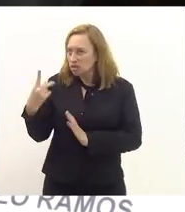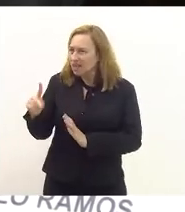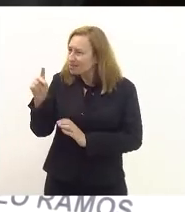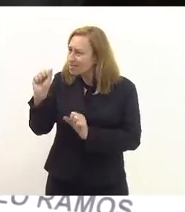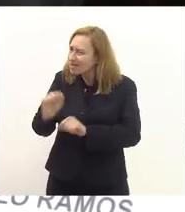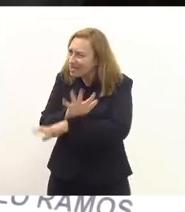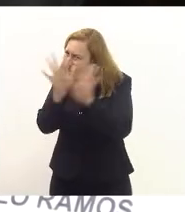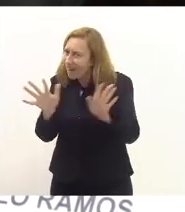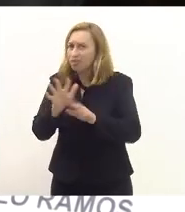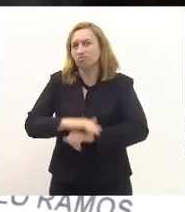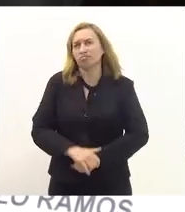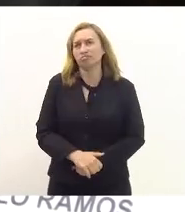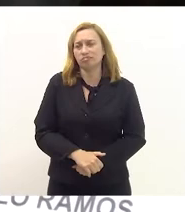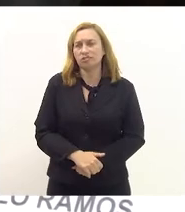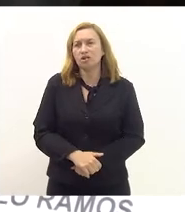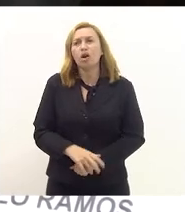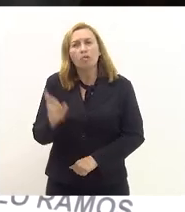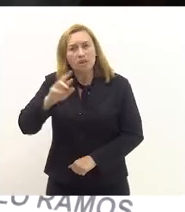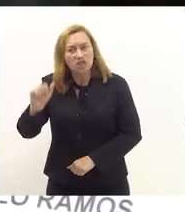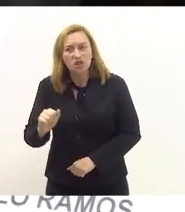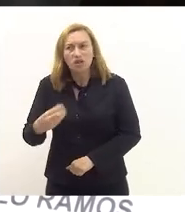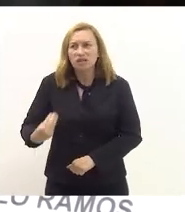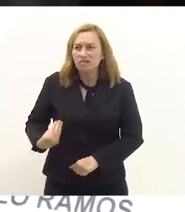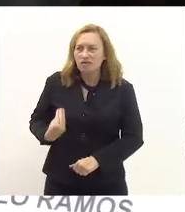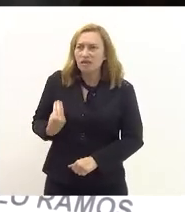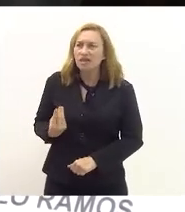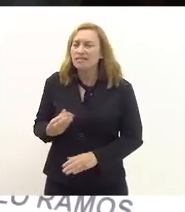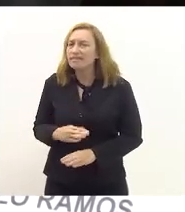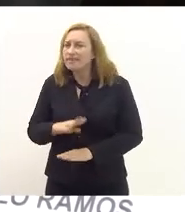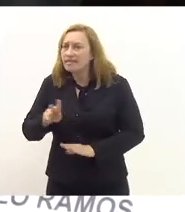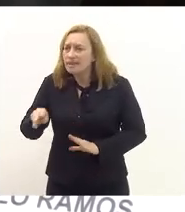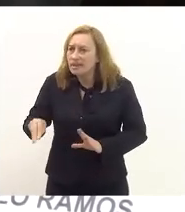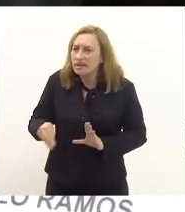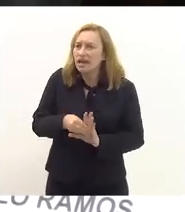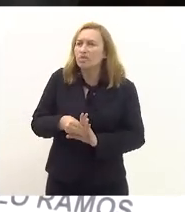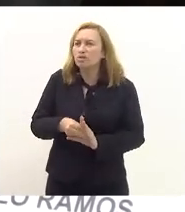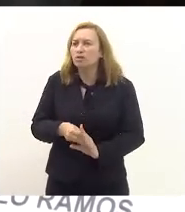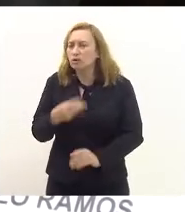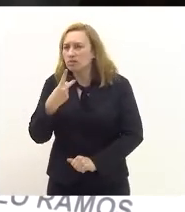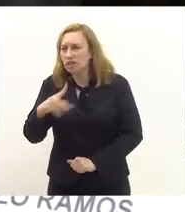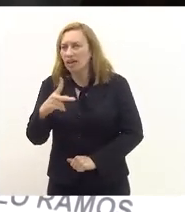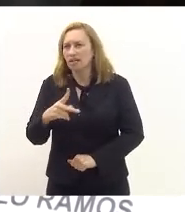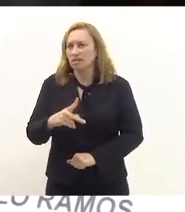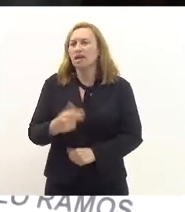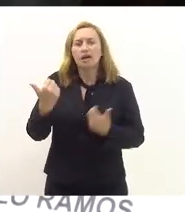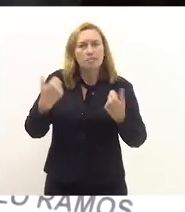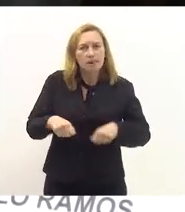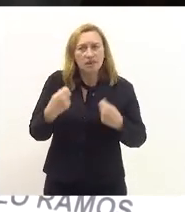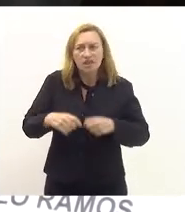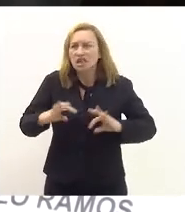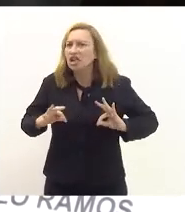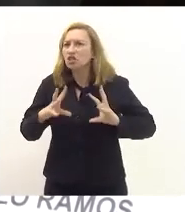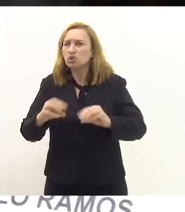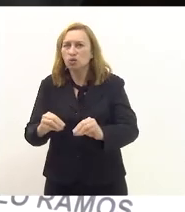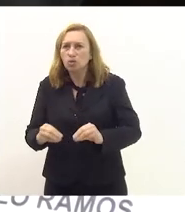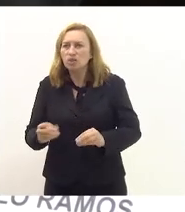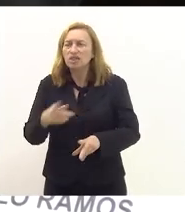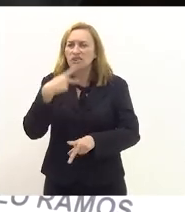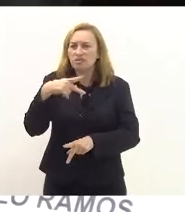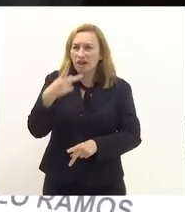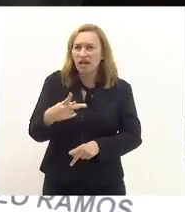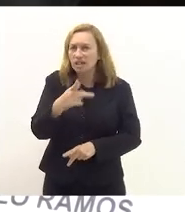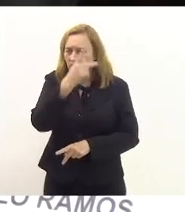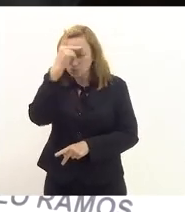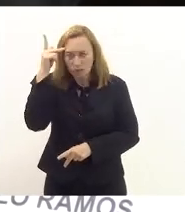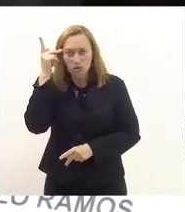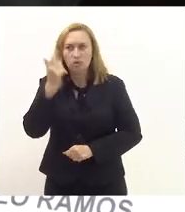claro, o Brizola tem que estar presente no material deles, o Brizola tem que estar presente em todas as falas dessas